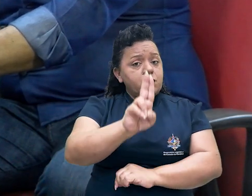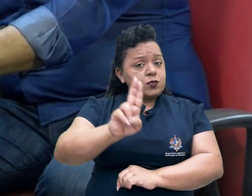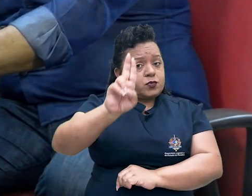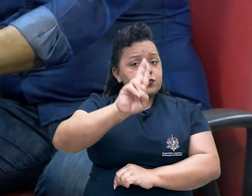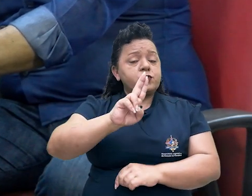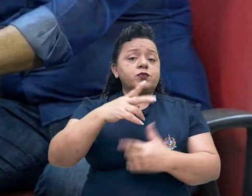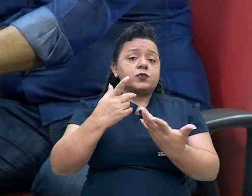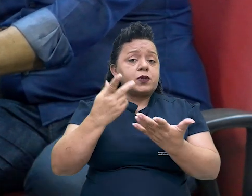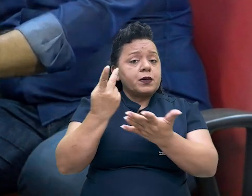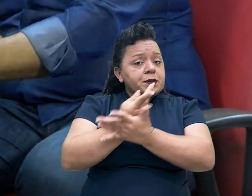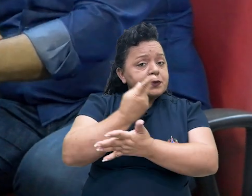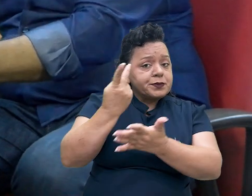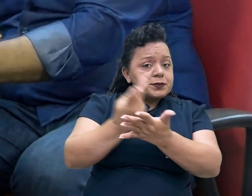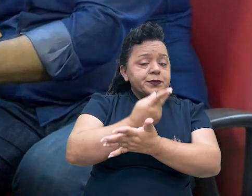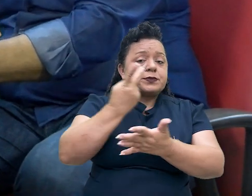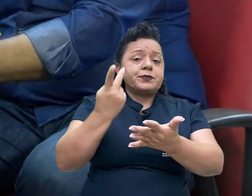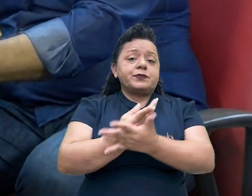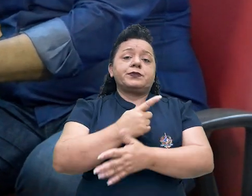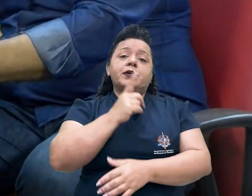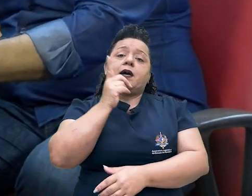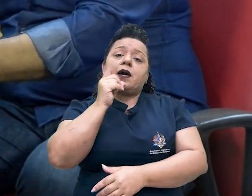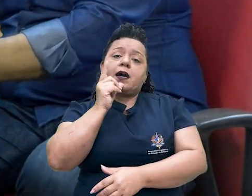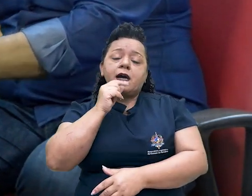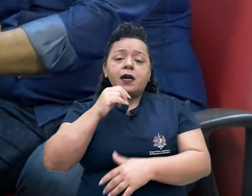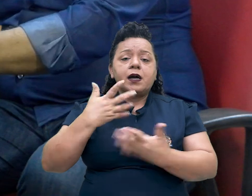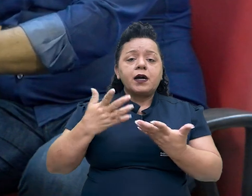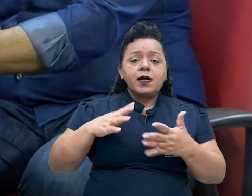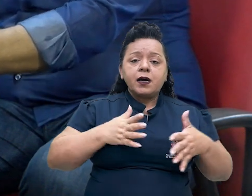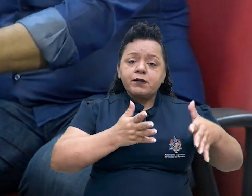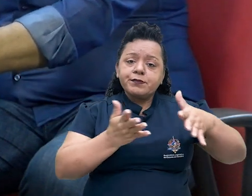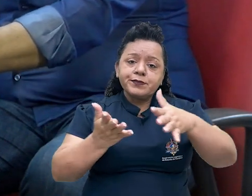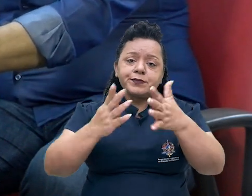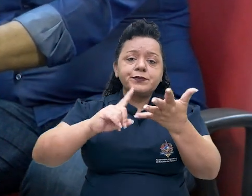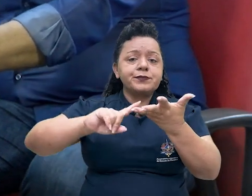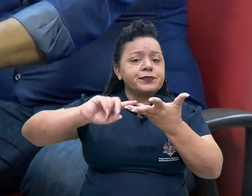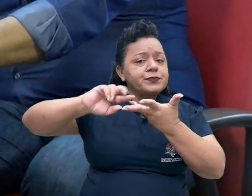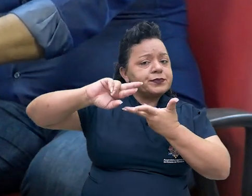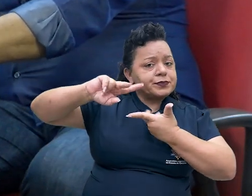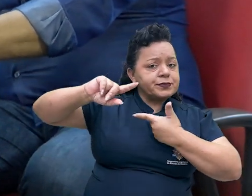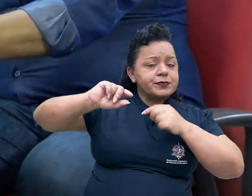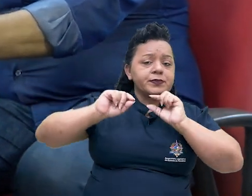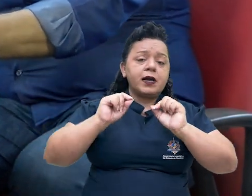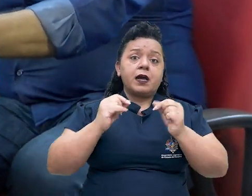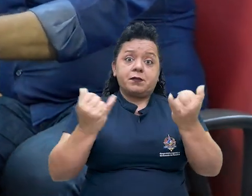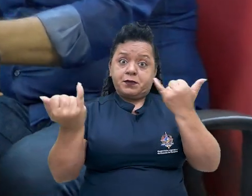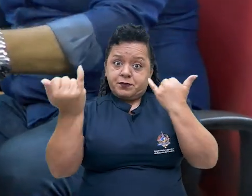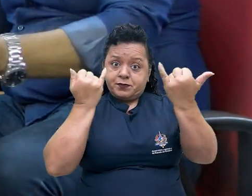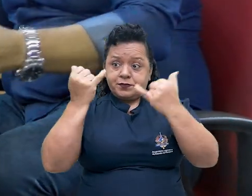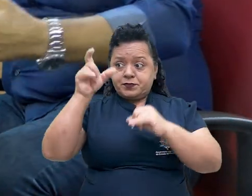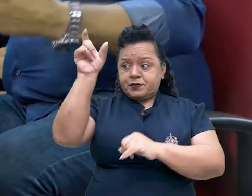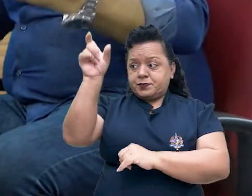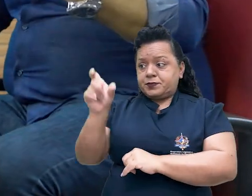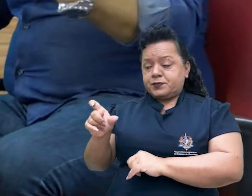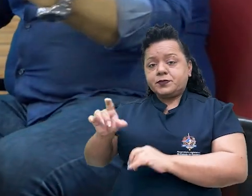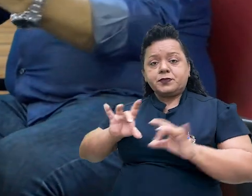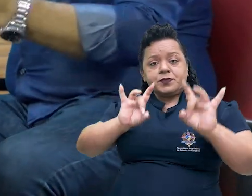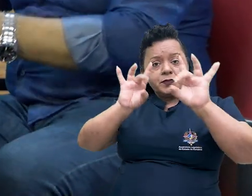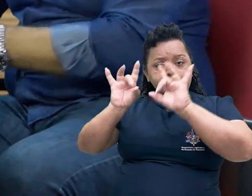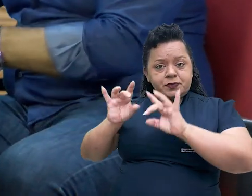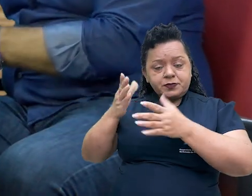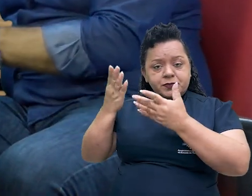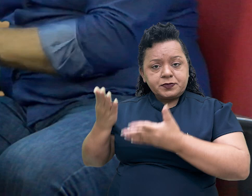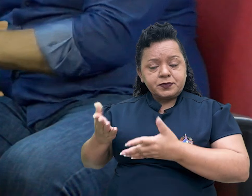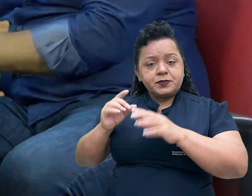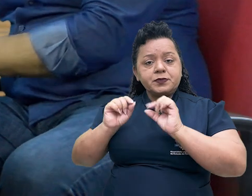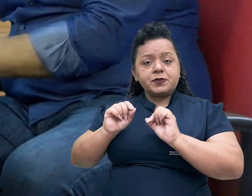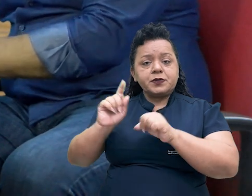inadequado dos recursos hídricos para falar sobre esse assunto e inclusive nos informar bastante estou aqui